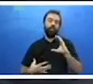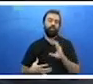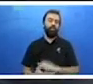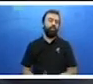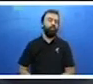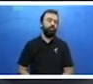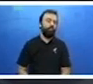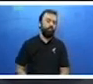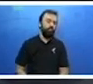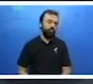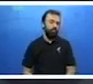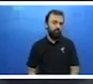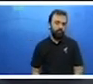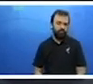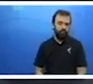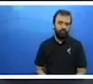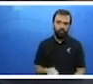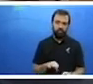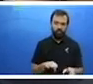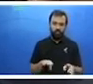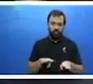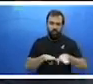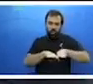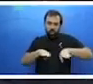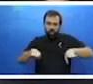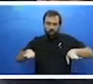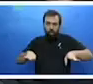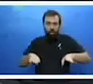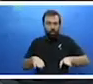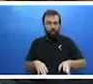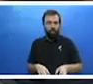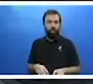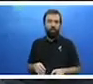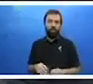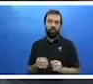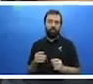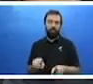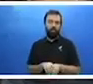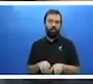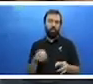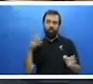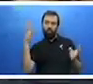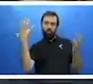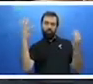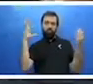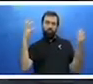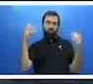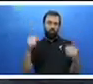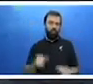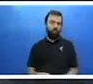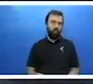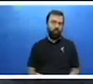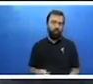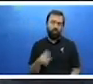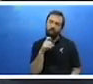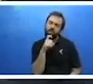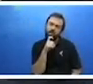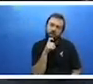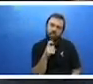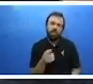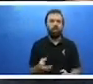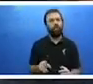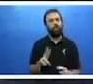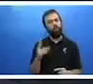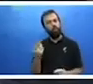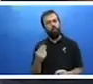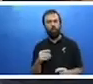um terreno mais planície, retinho. O clima, muito calor, colocaram junto. Muito frio, não, esses